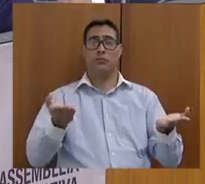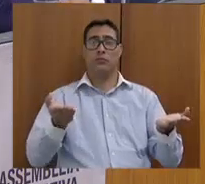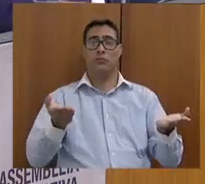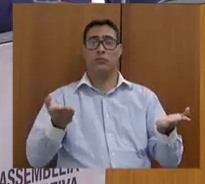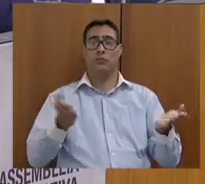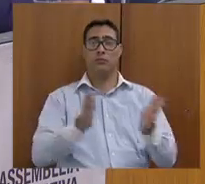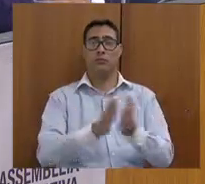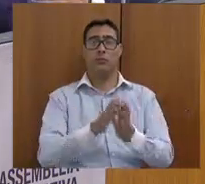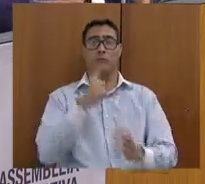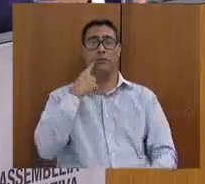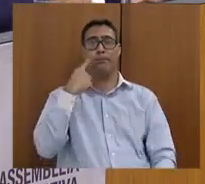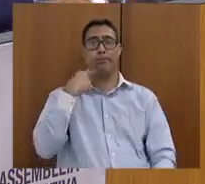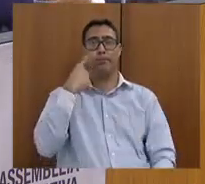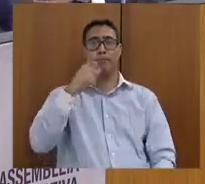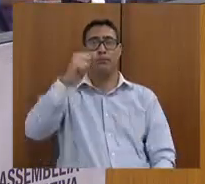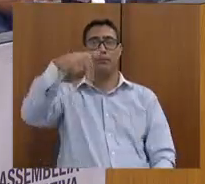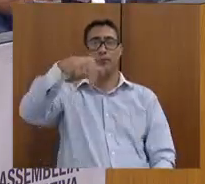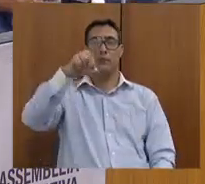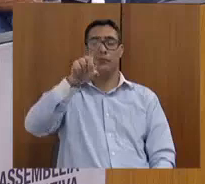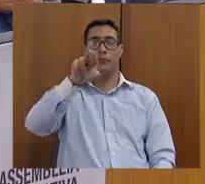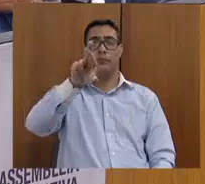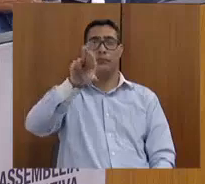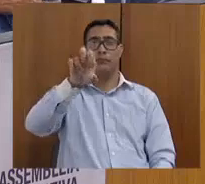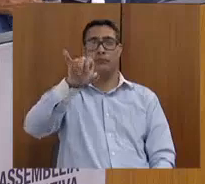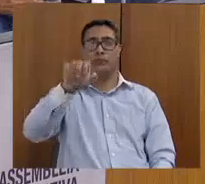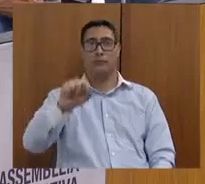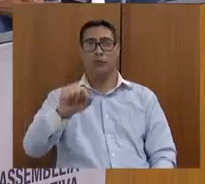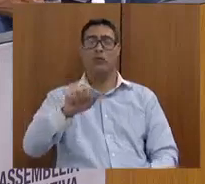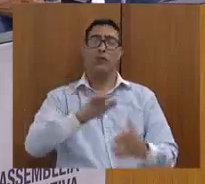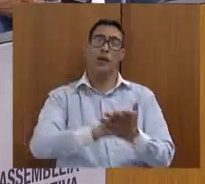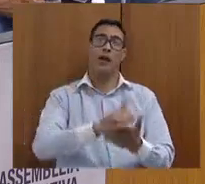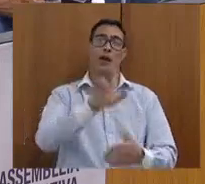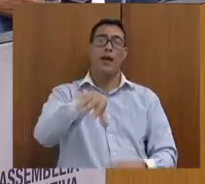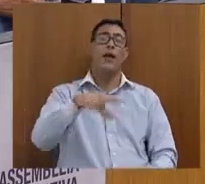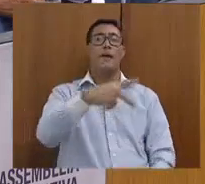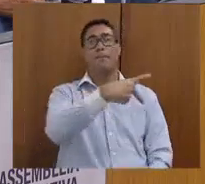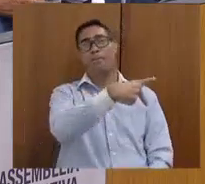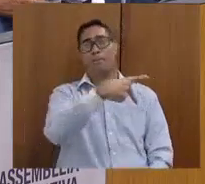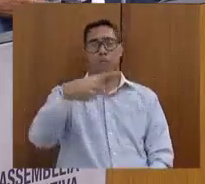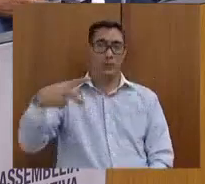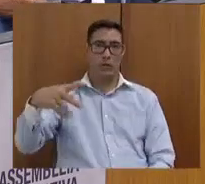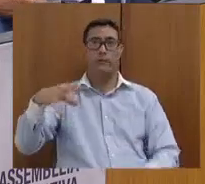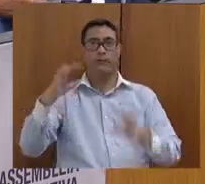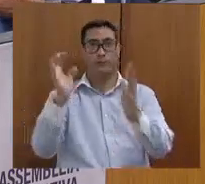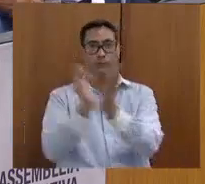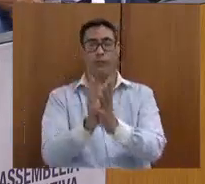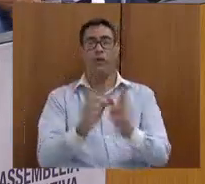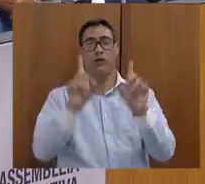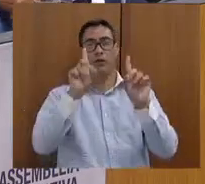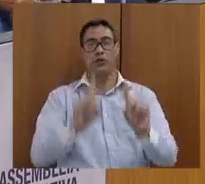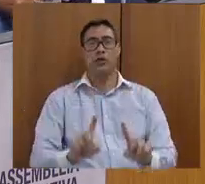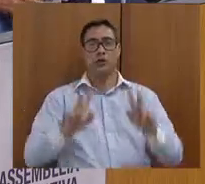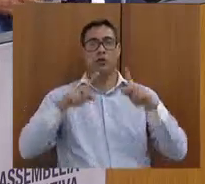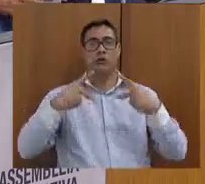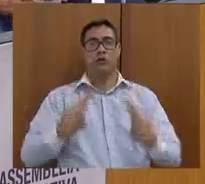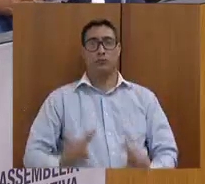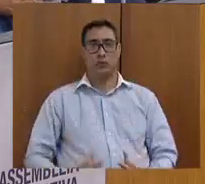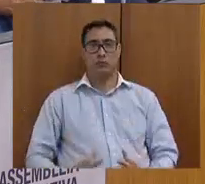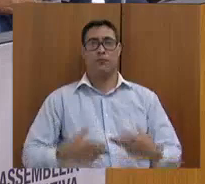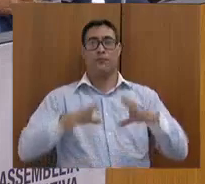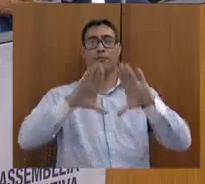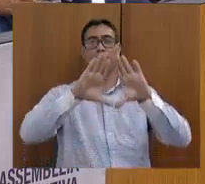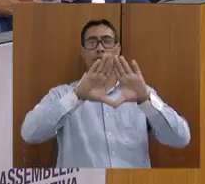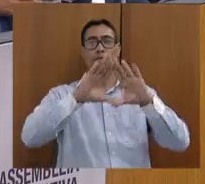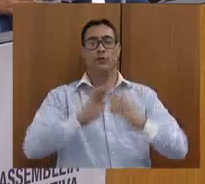a deputada Andréia de Jesus Deputado André de Jesus é presidenta da Comissão de Direitos Humanos da Assembleia